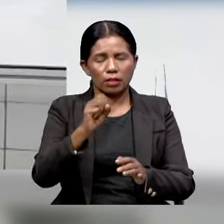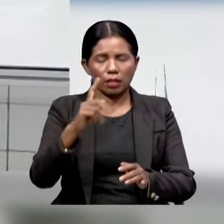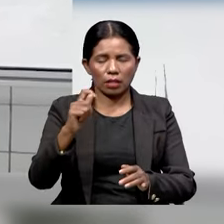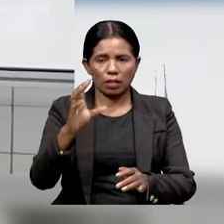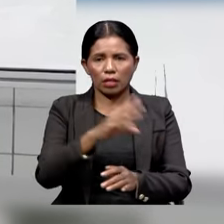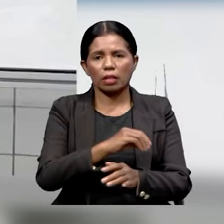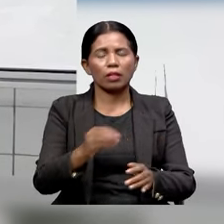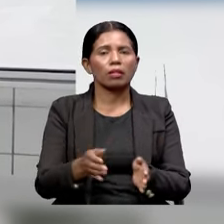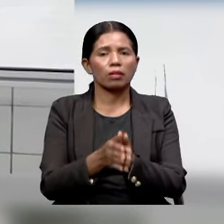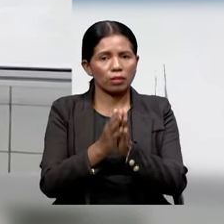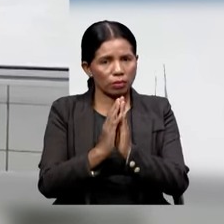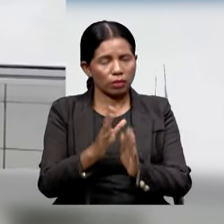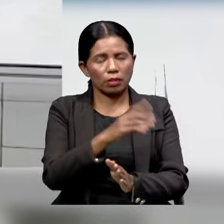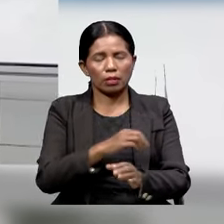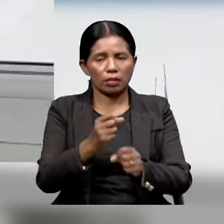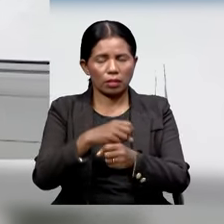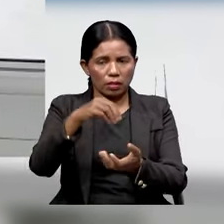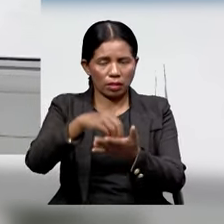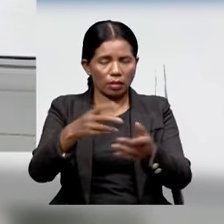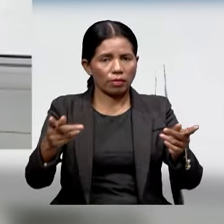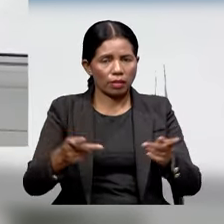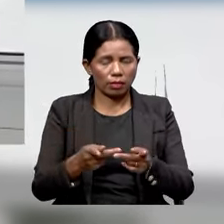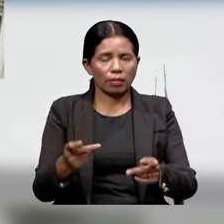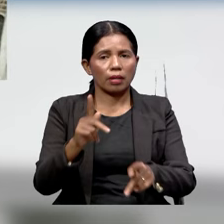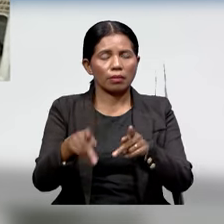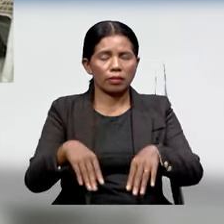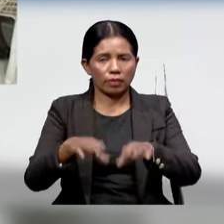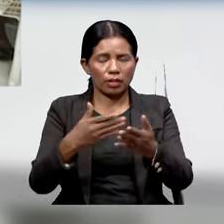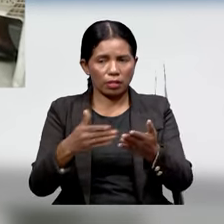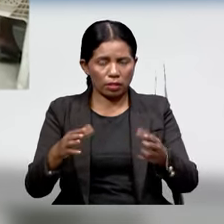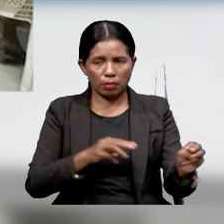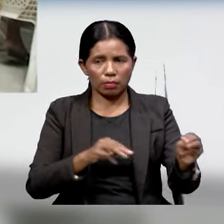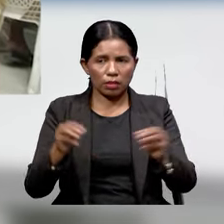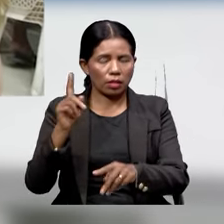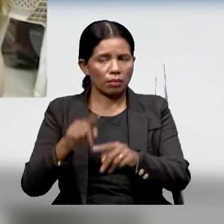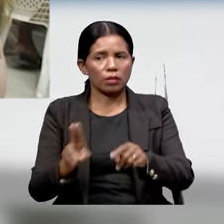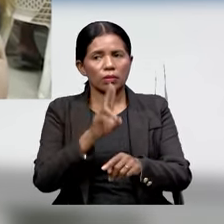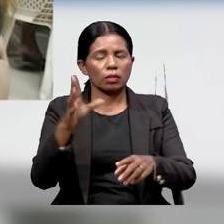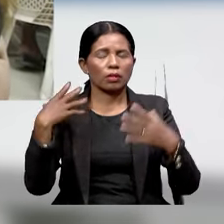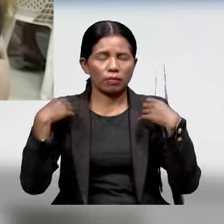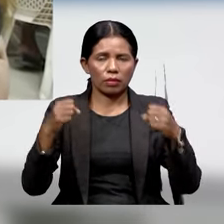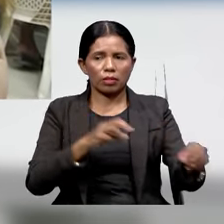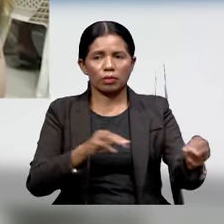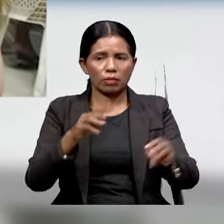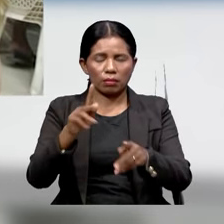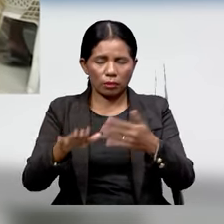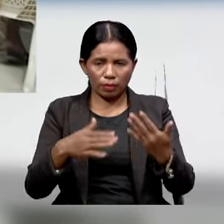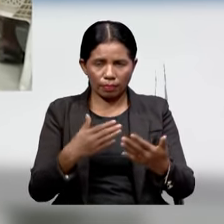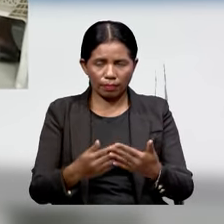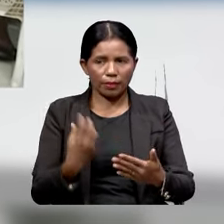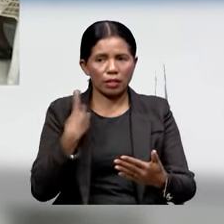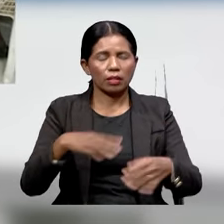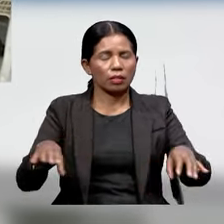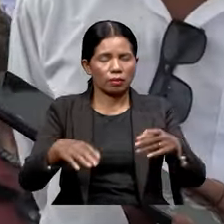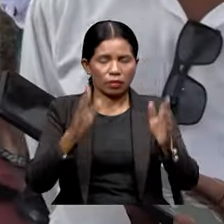Germano Santa Brites, a tu cria ulu condição ba negociante sira, molok muda, nune label uja força ho di muda negociante sira. Tamakne tem serviço ao metodo